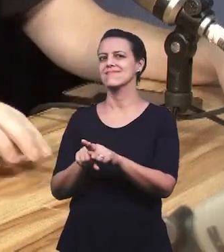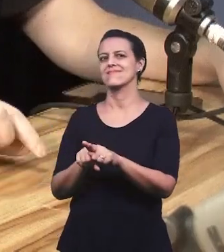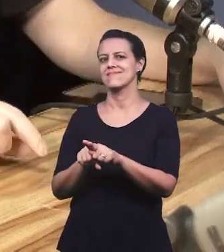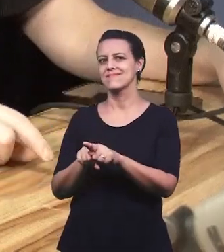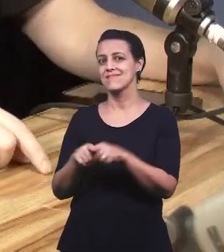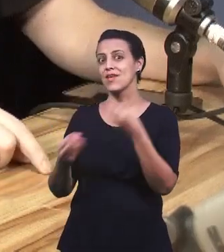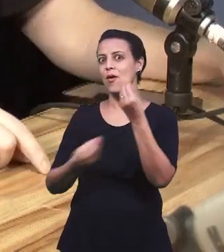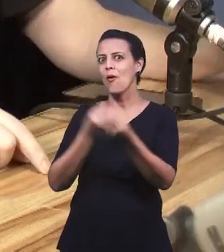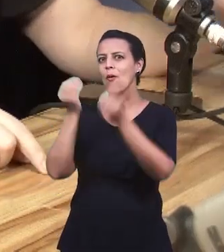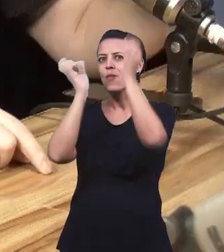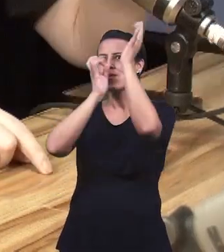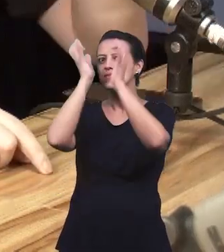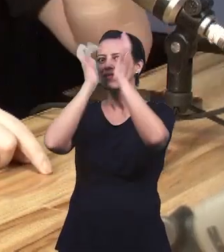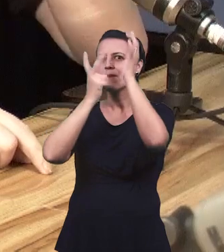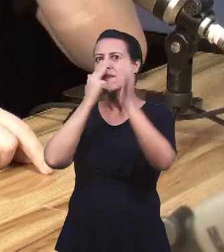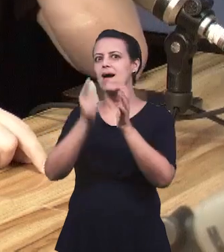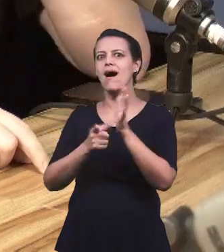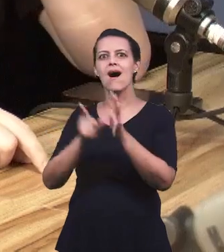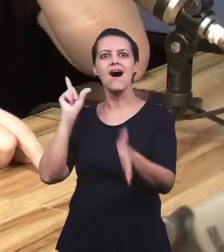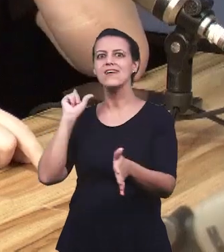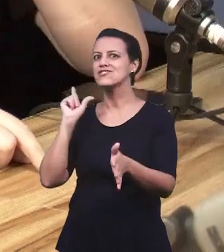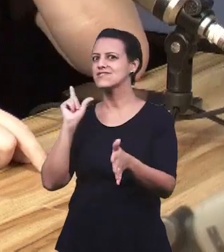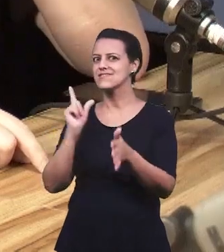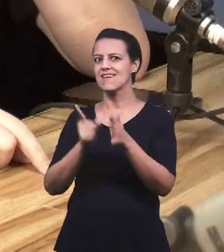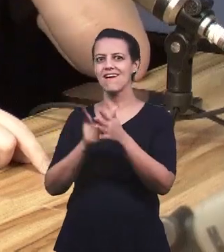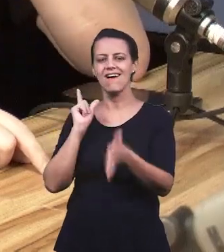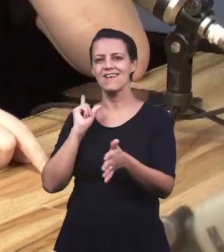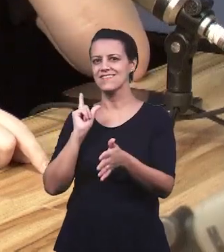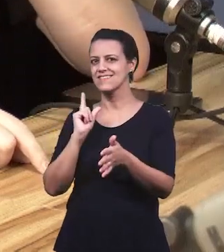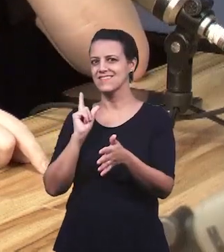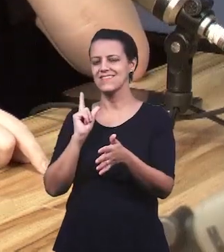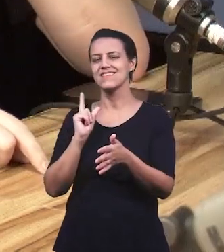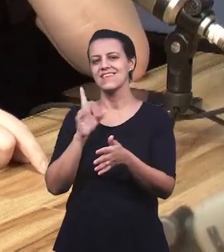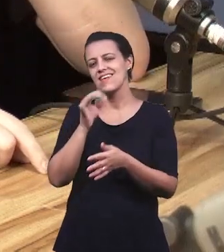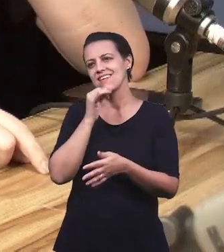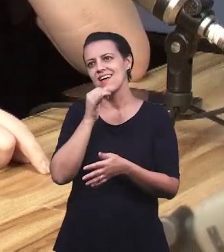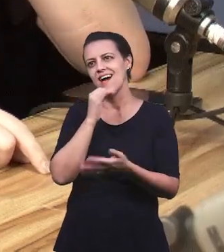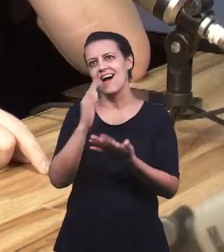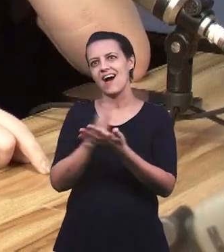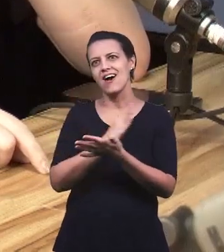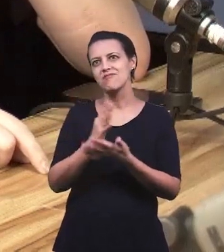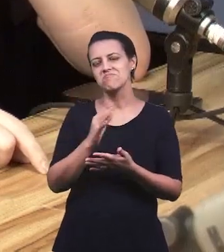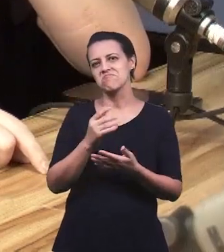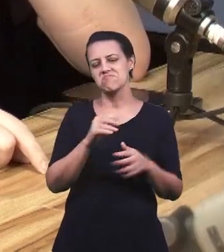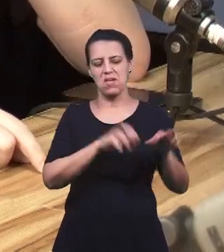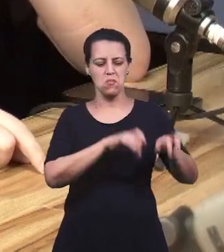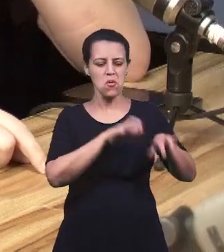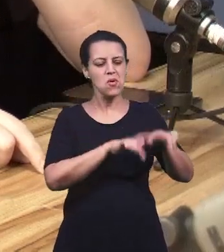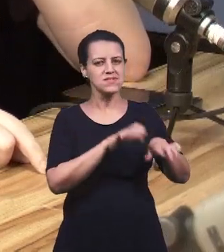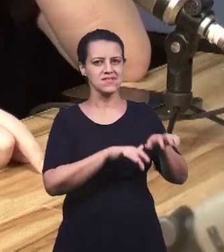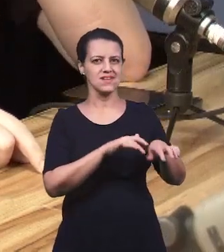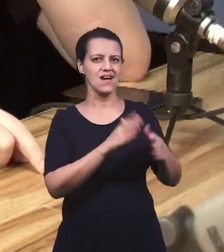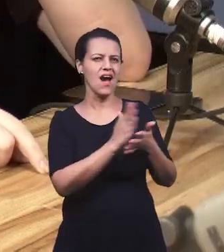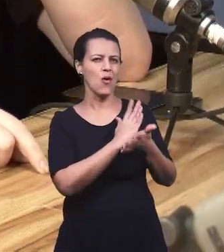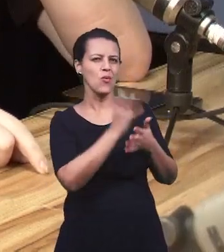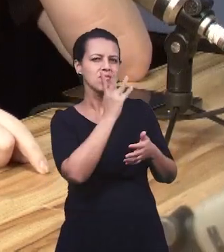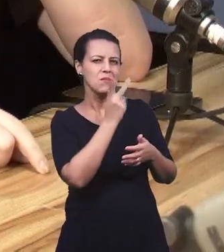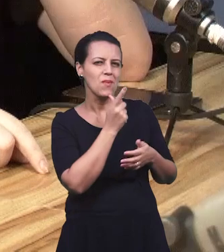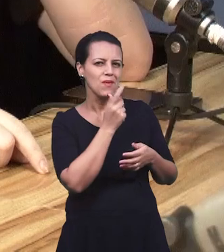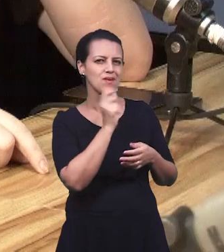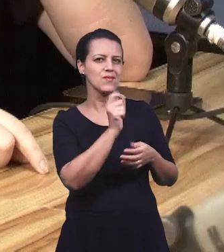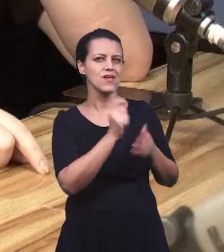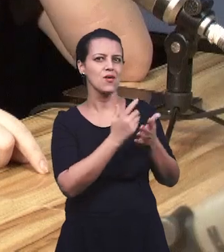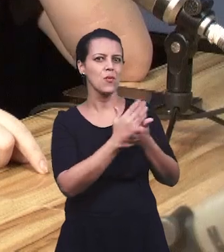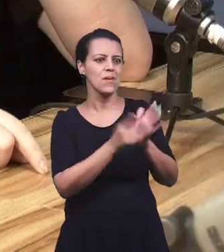Como que o cérebro trata isso? Ele começa a antecipar as coisas. Alguns sentidos que são, no caso da música, que são mais demorados, ele começa